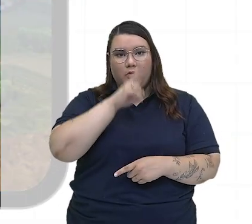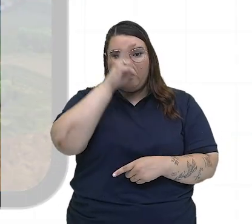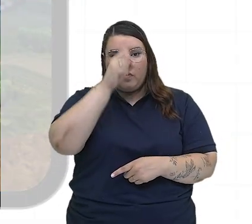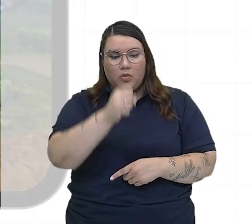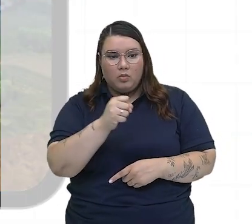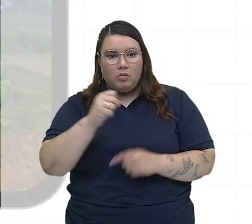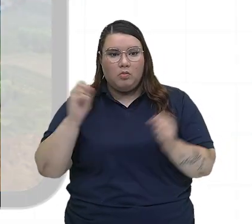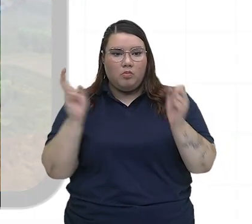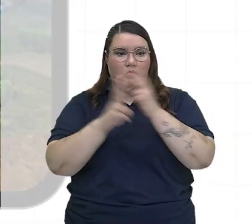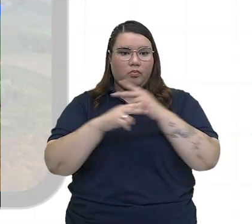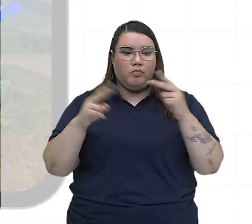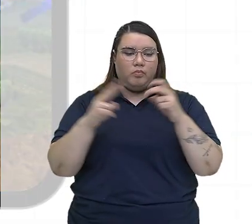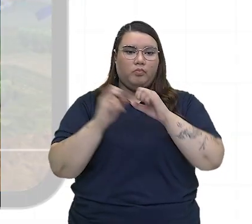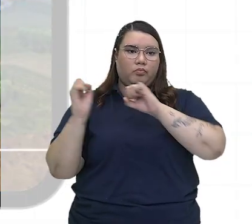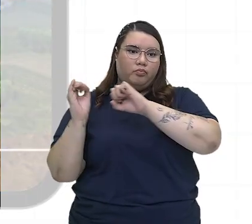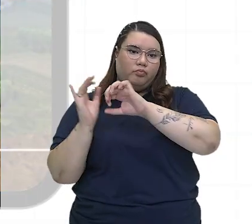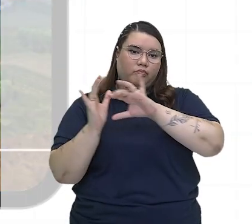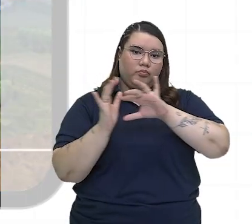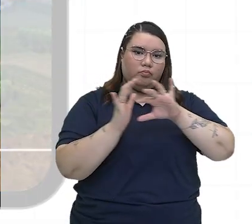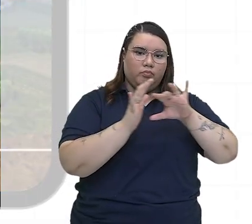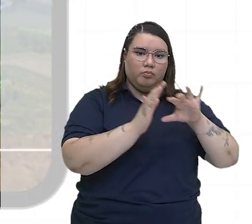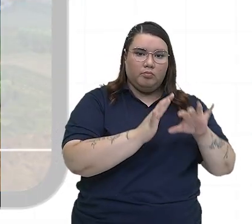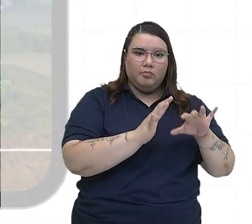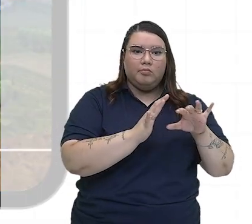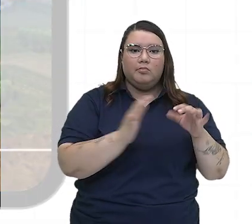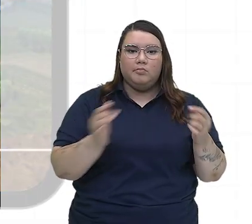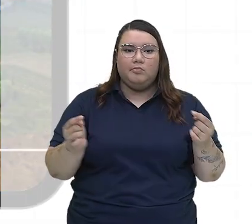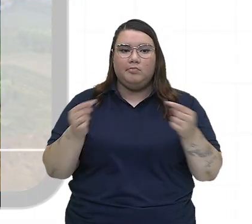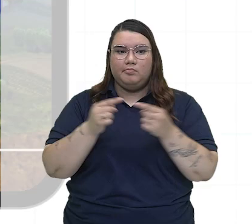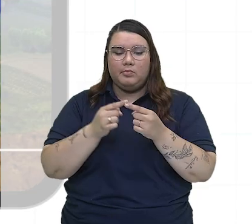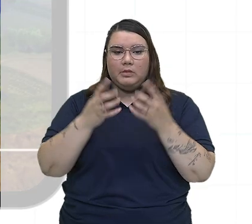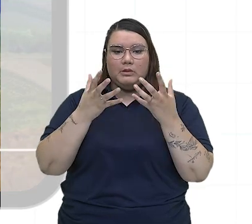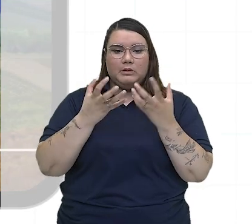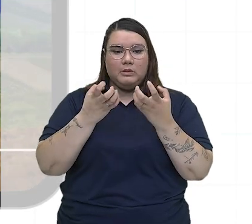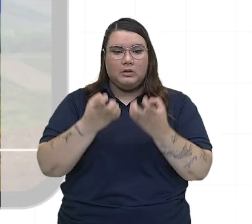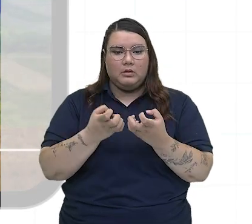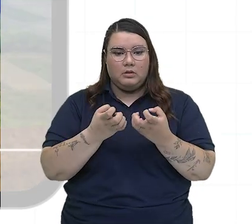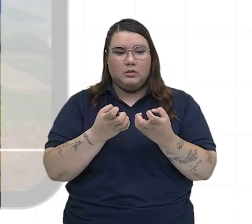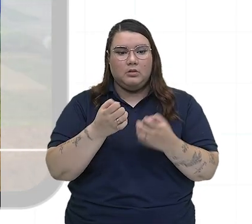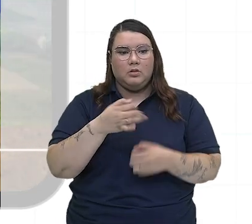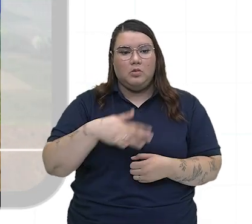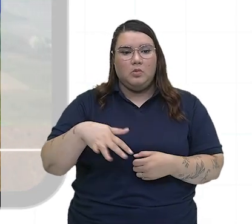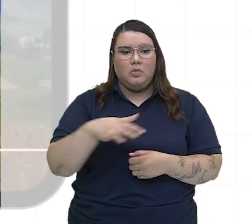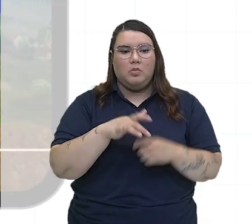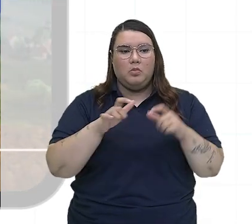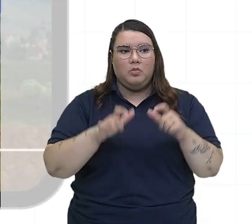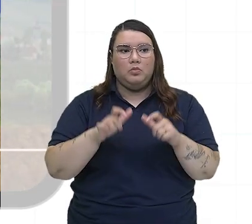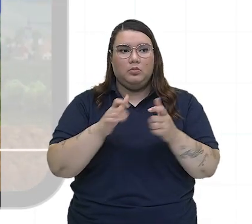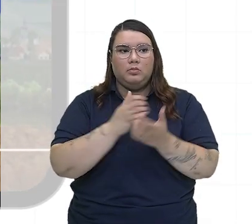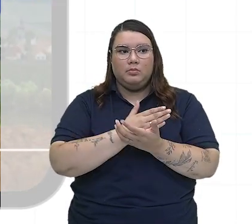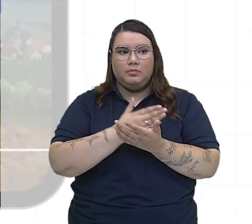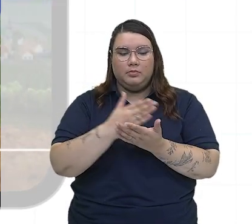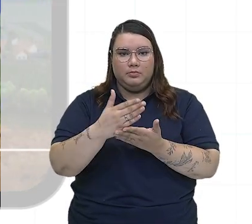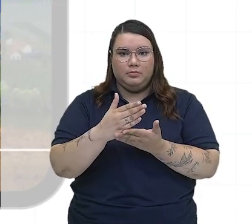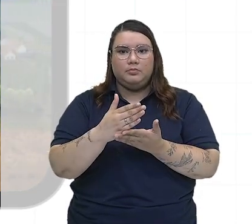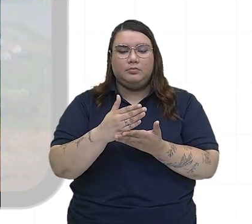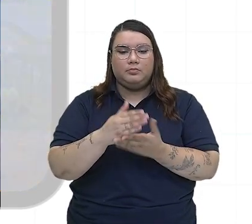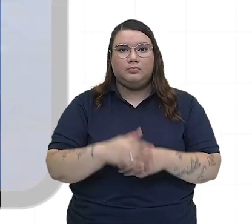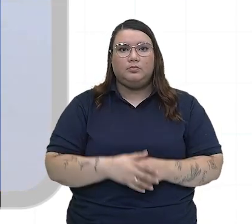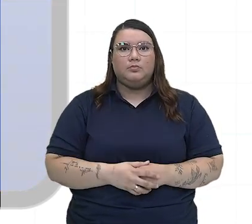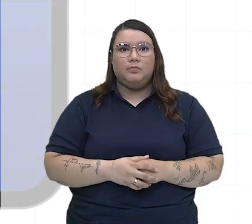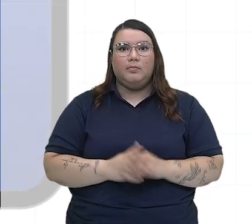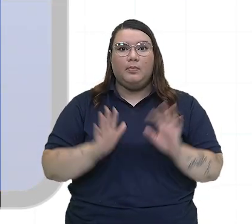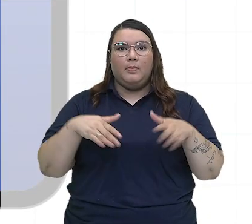intensa, trazendo as características mais secas do lugar da onde ela foi gerada. Já a